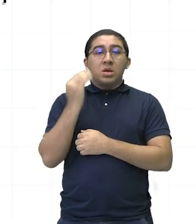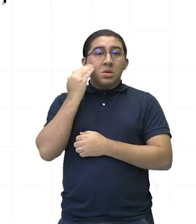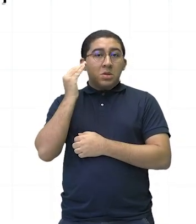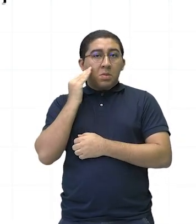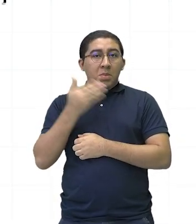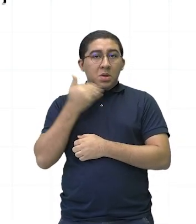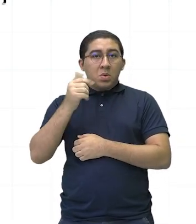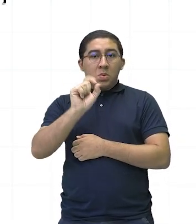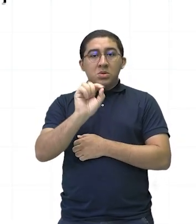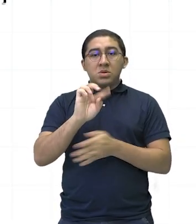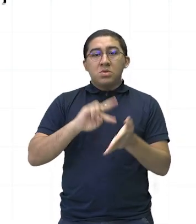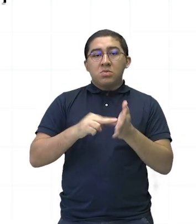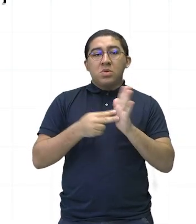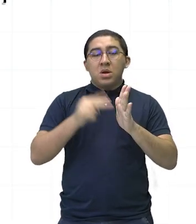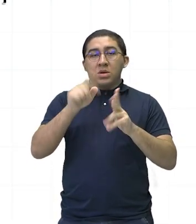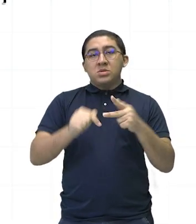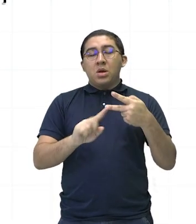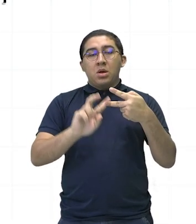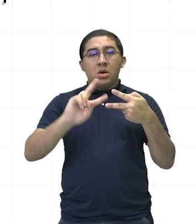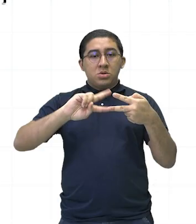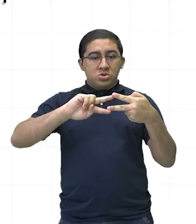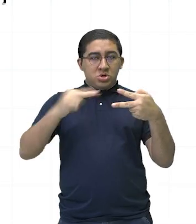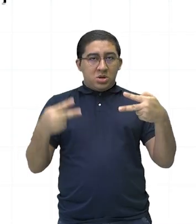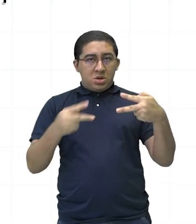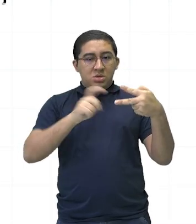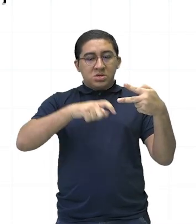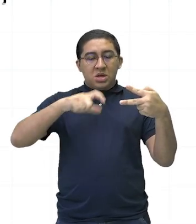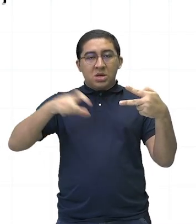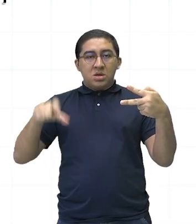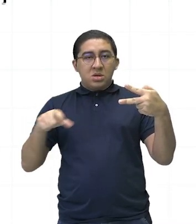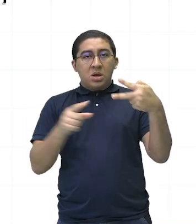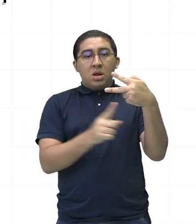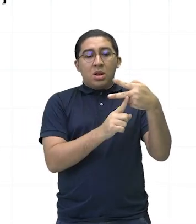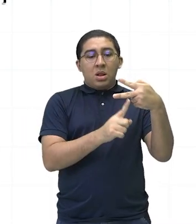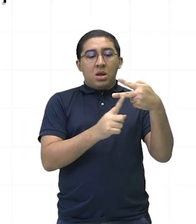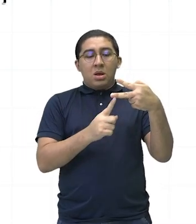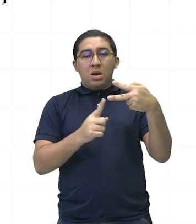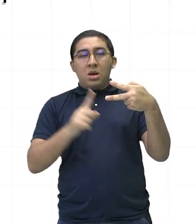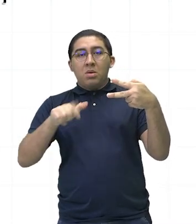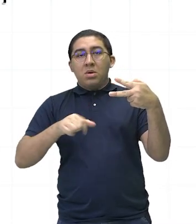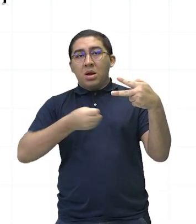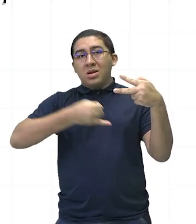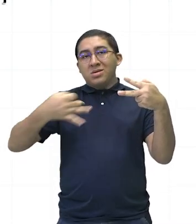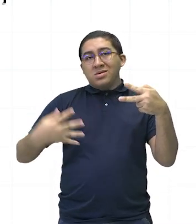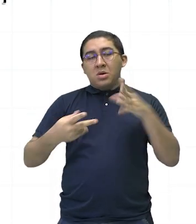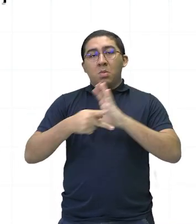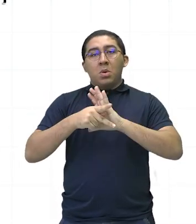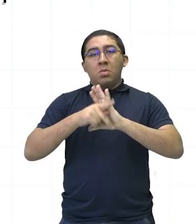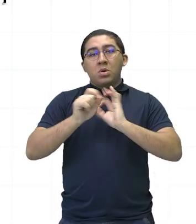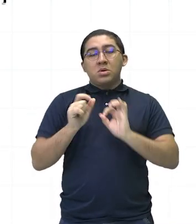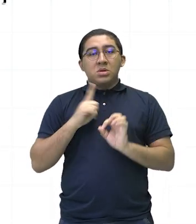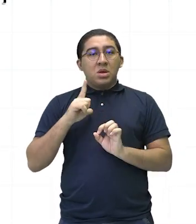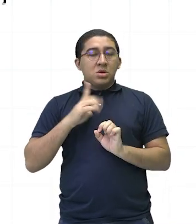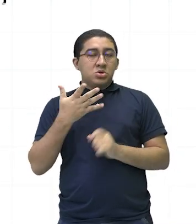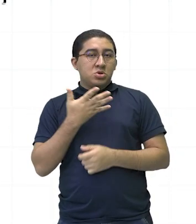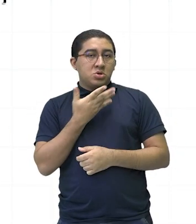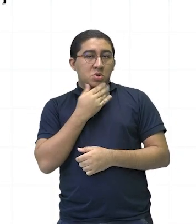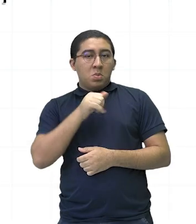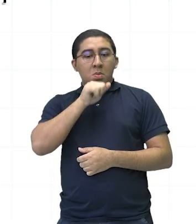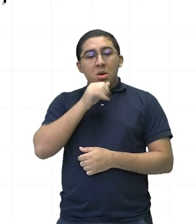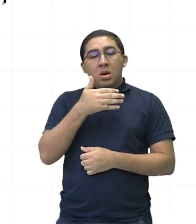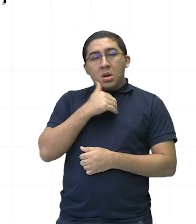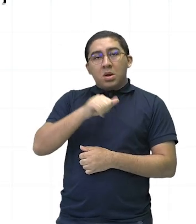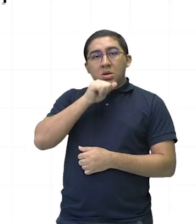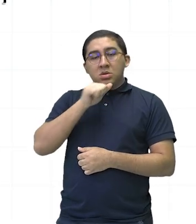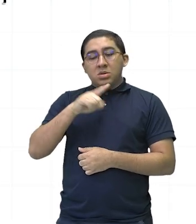então, que são genes alelos. Então, esses alelos determinam as variações de uma característica herdada de pais para filhos. O conceito